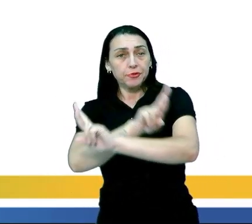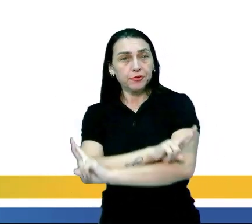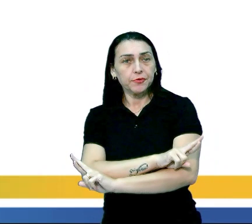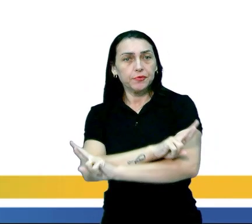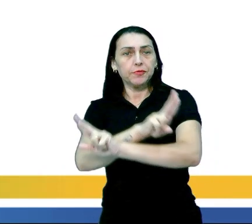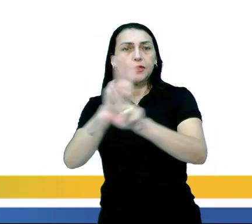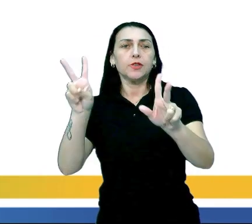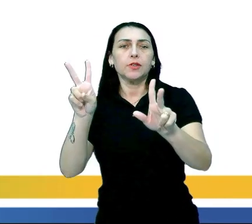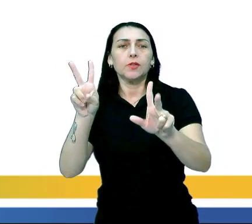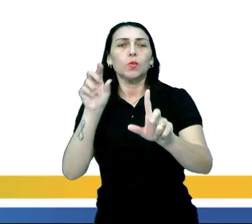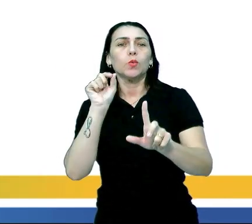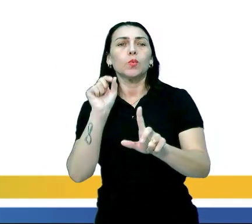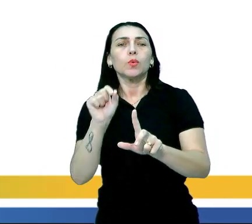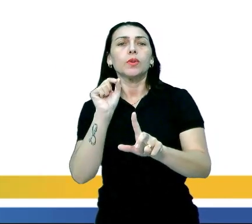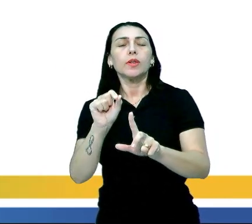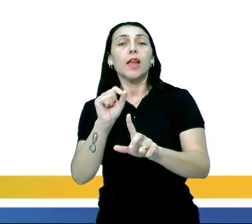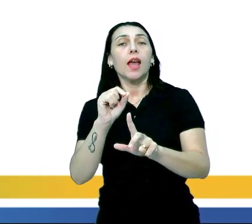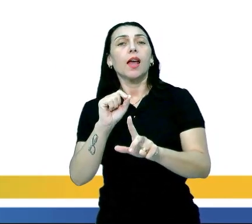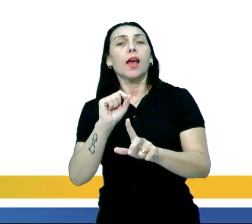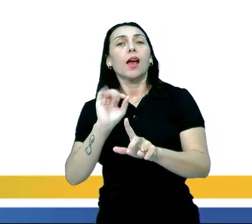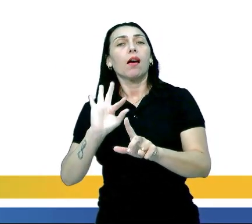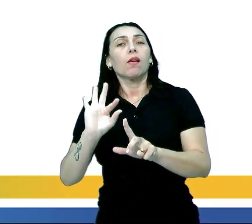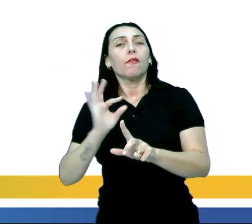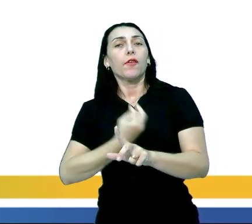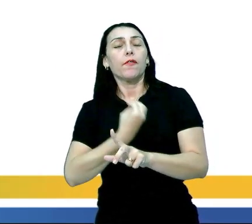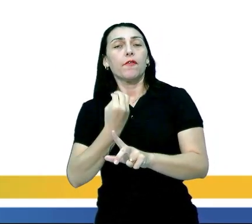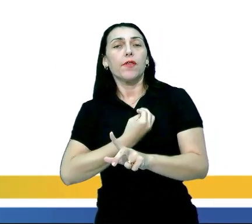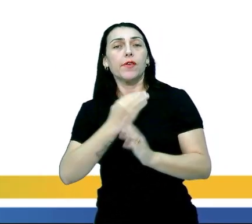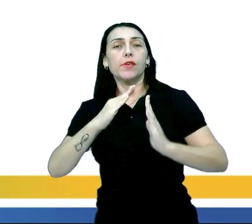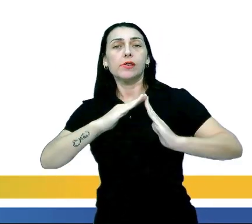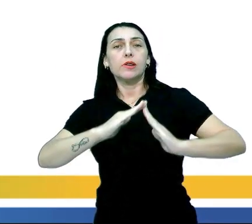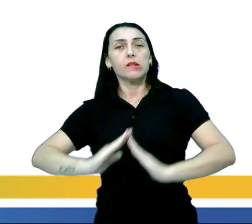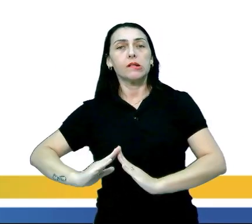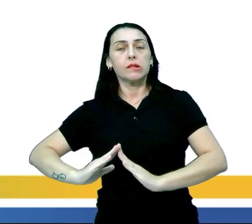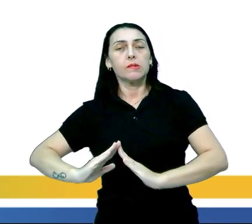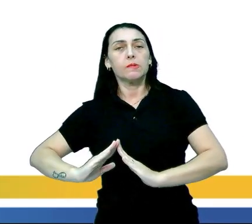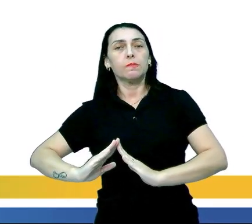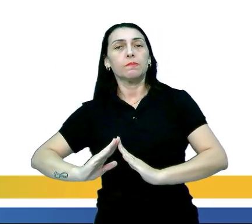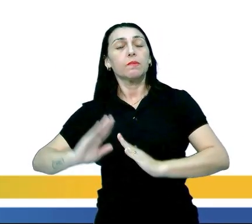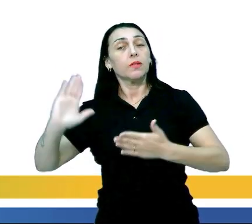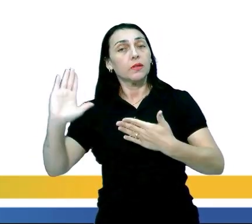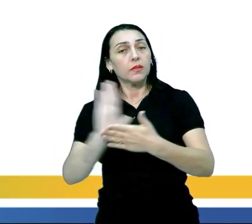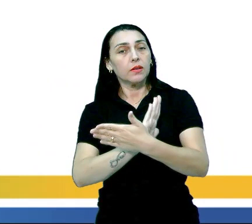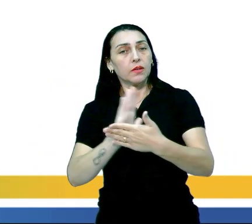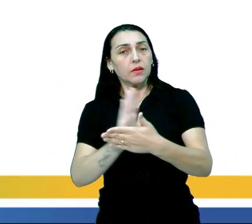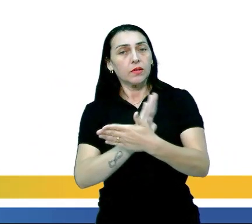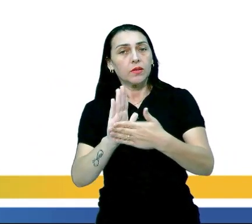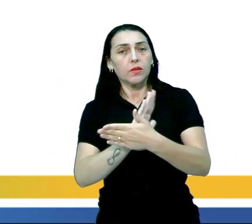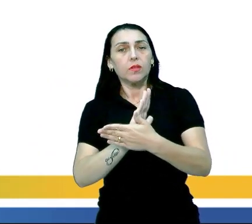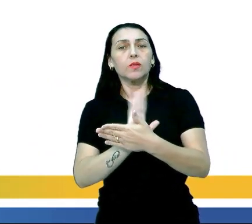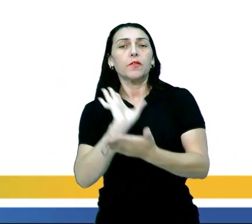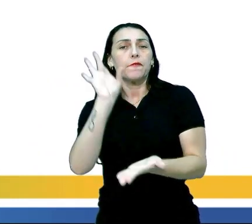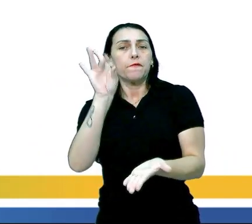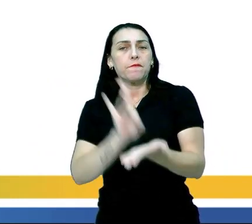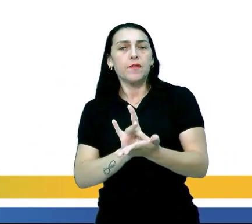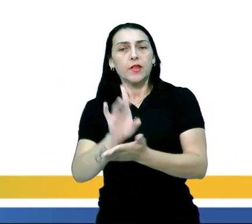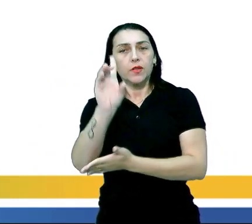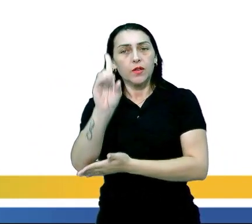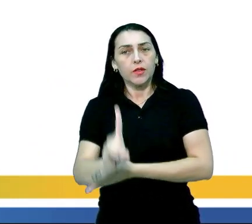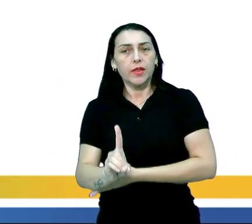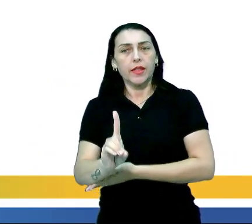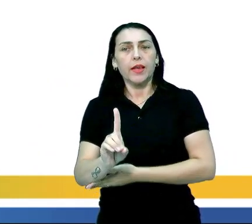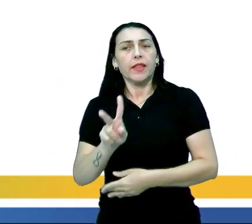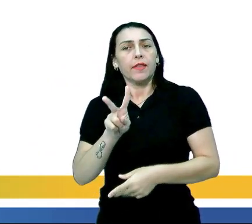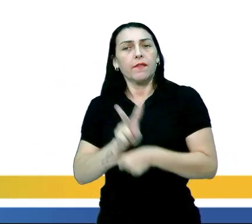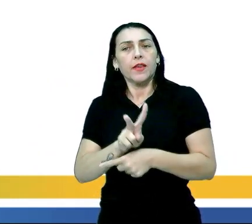viver diferentemente do que se considera viver na favela. Alguns oficiantes do